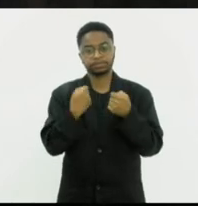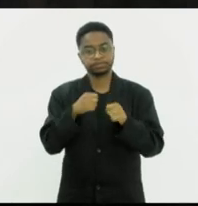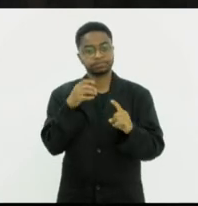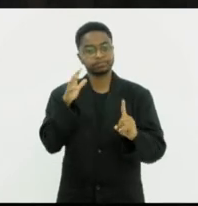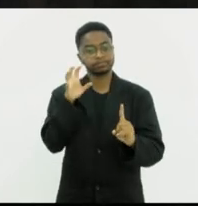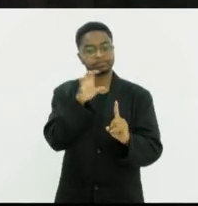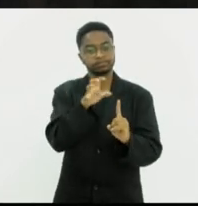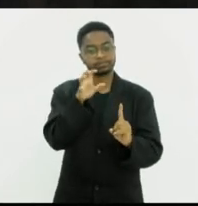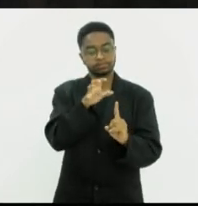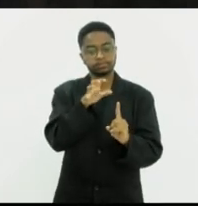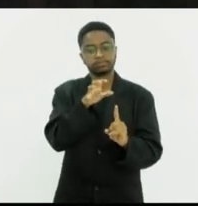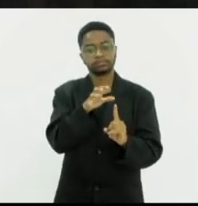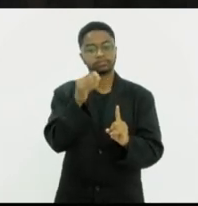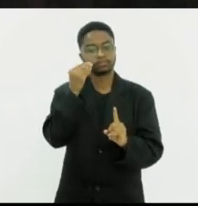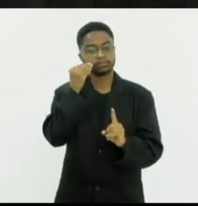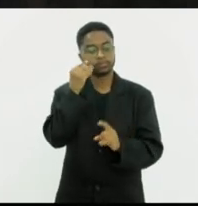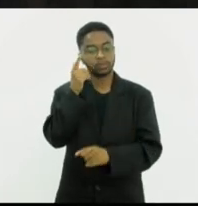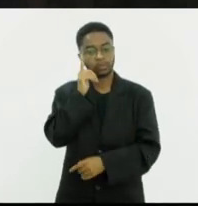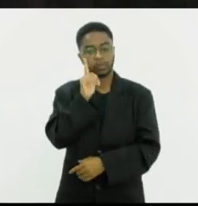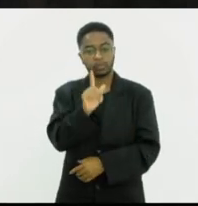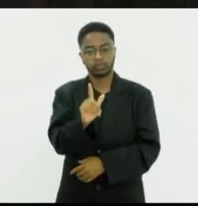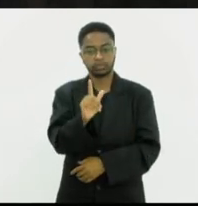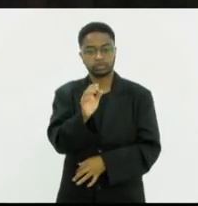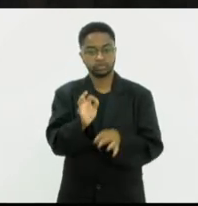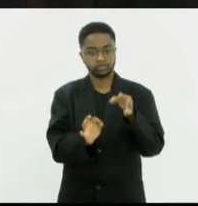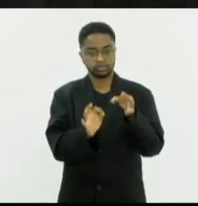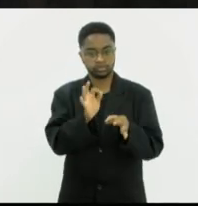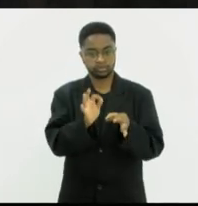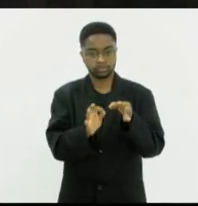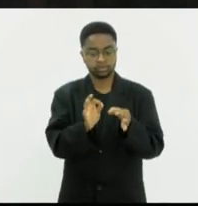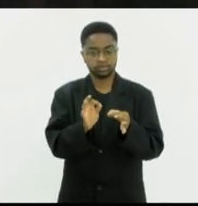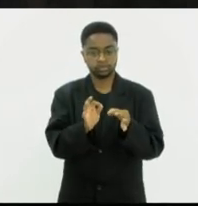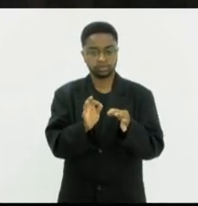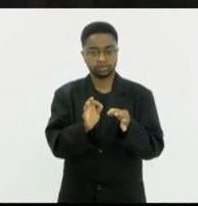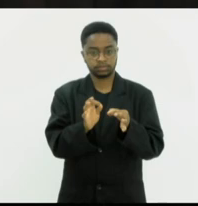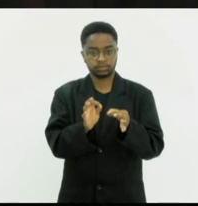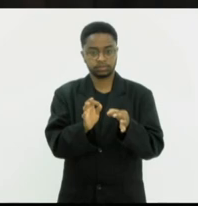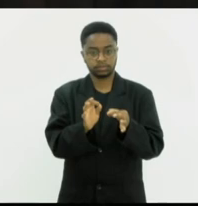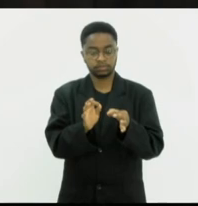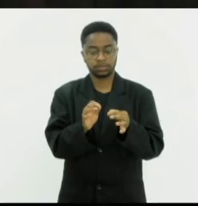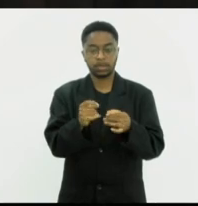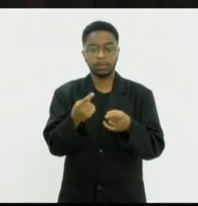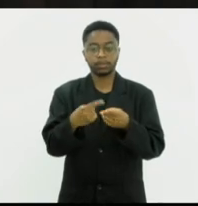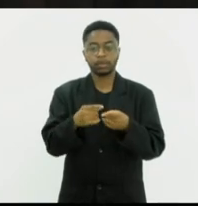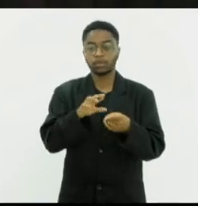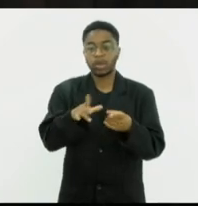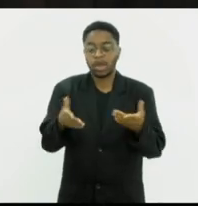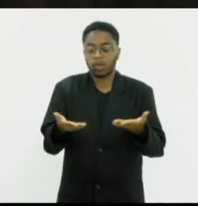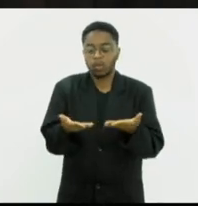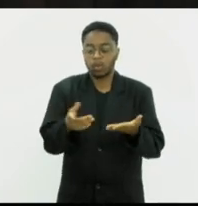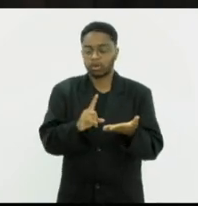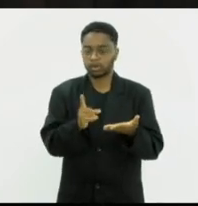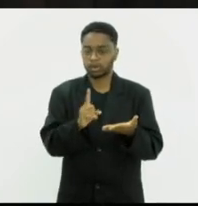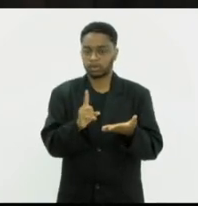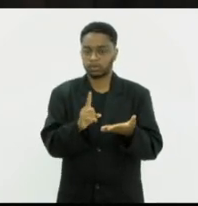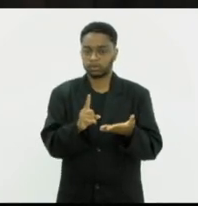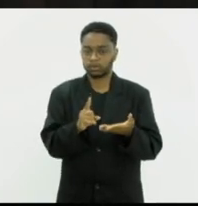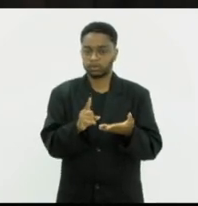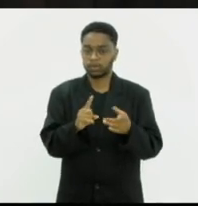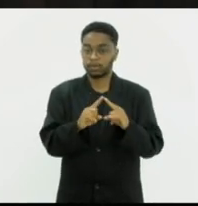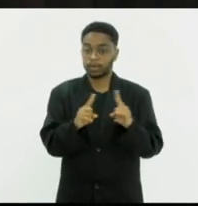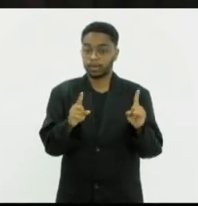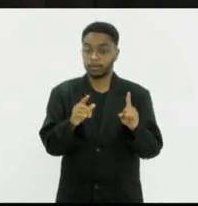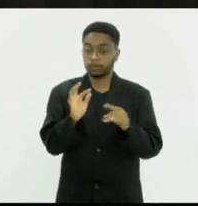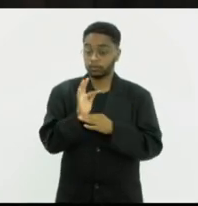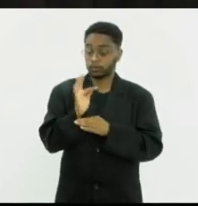de braço para conseguir justiça fiscal. Não é para hoje, não. Para aqueles que